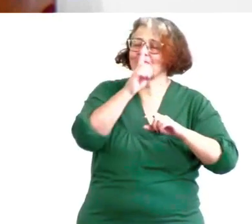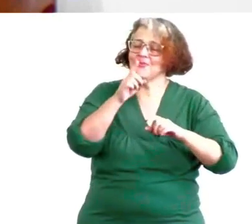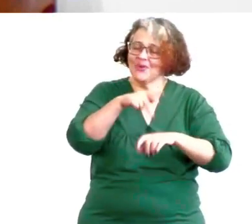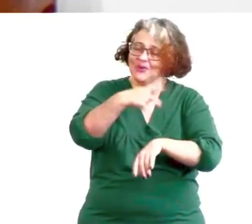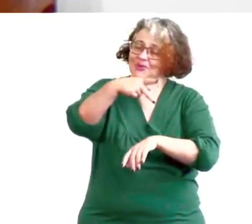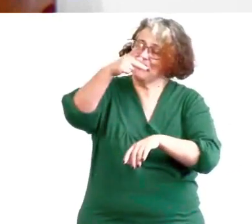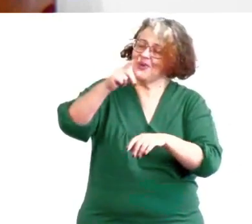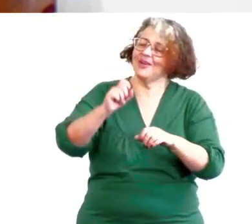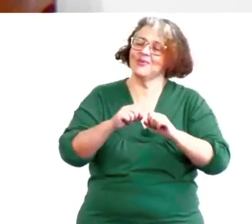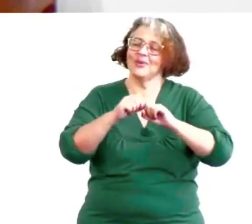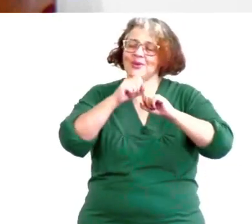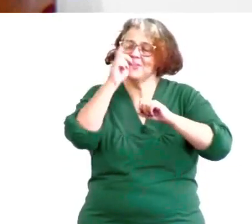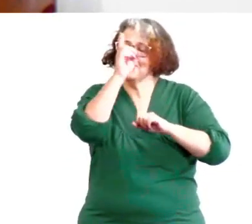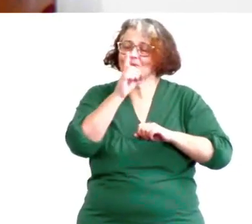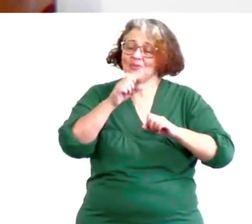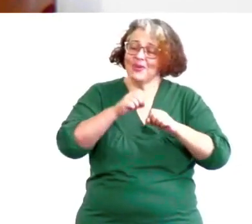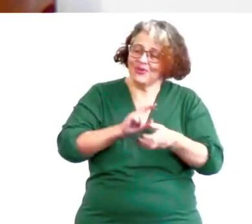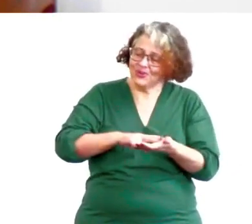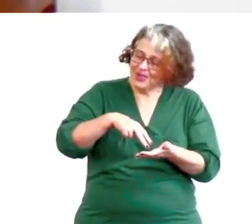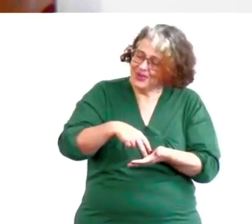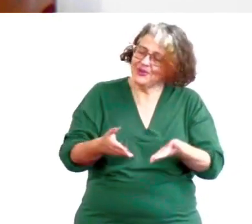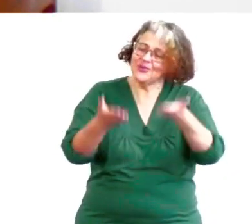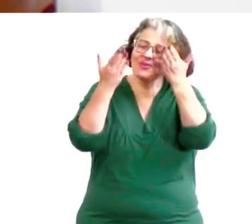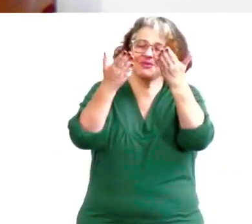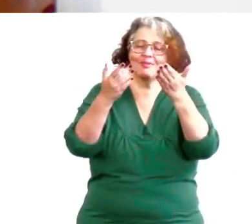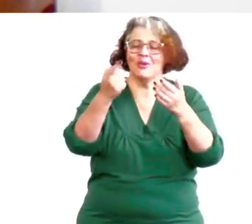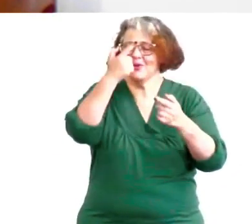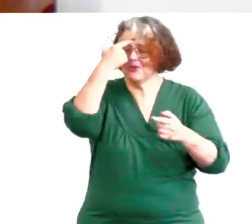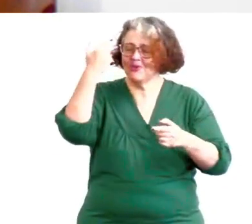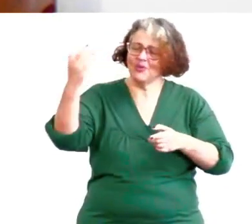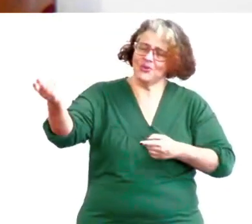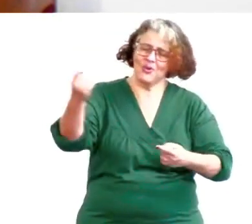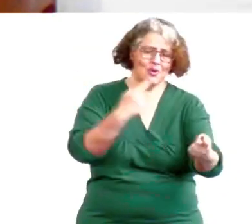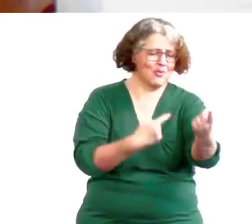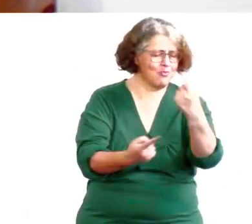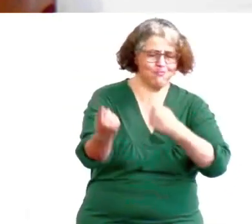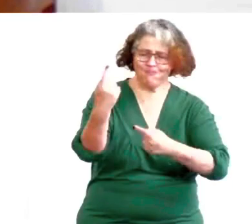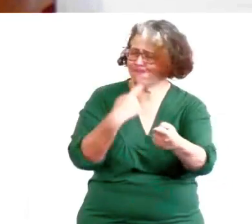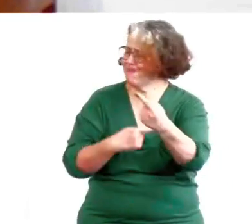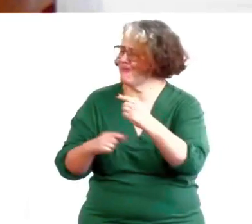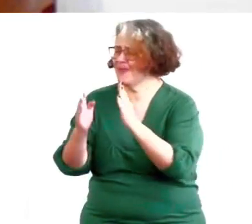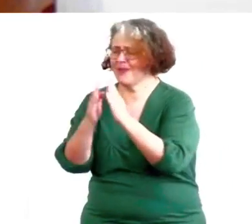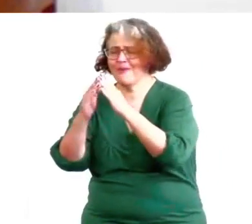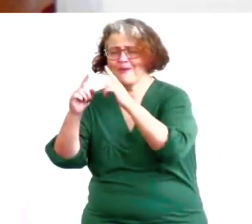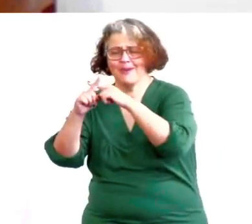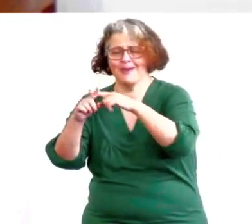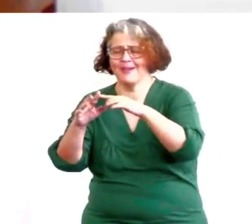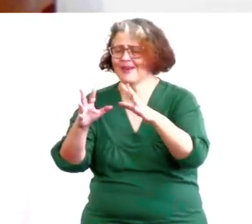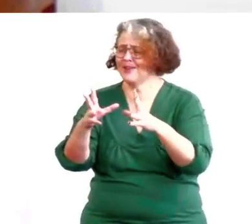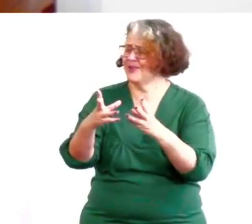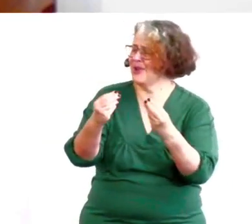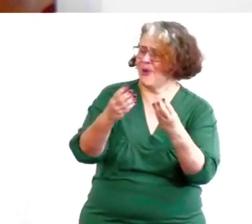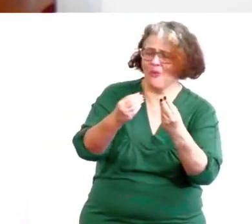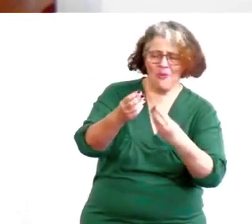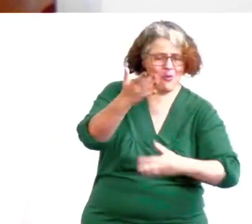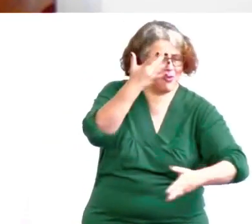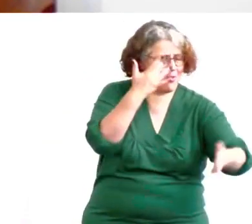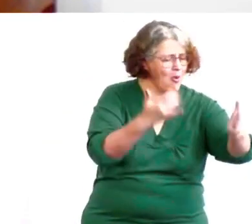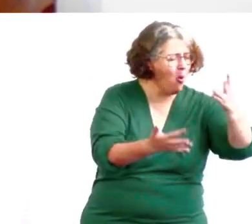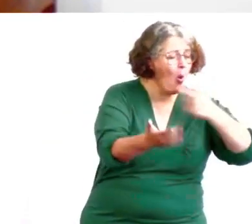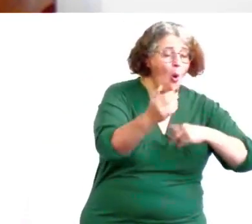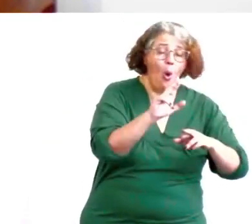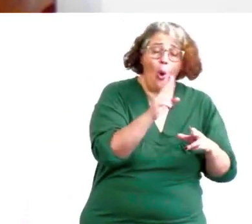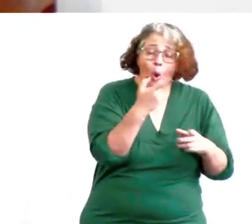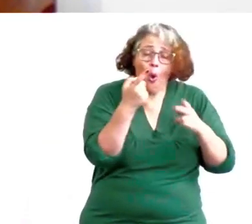leva a cada um dos templos, das igrejas, das casas de oração, das casas, das salas das casas,